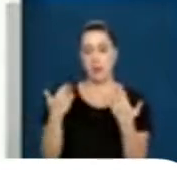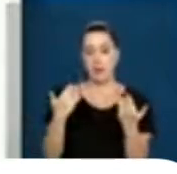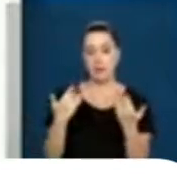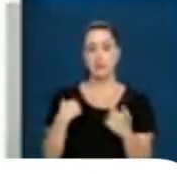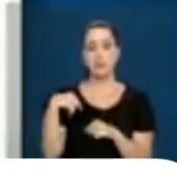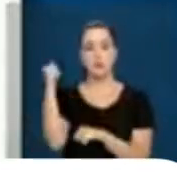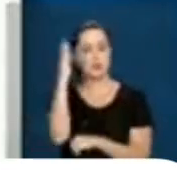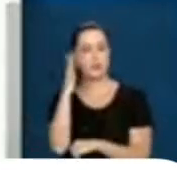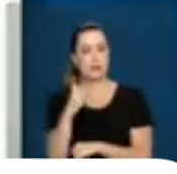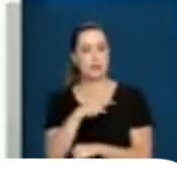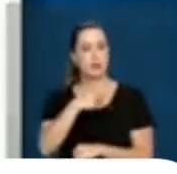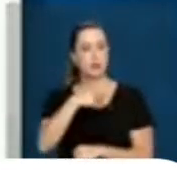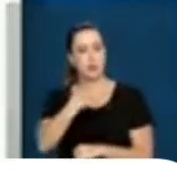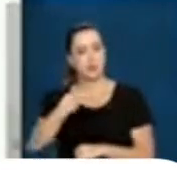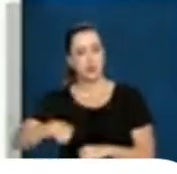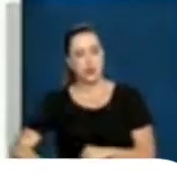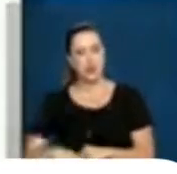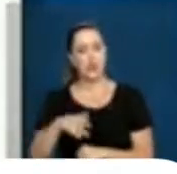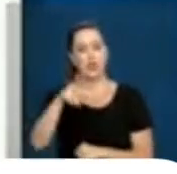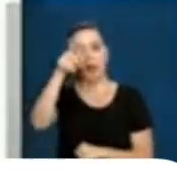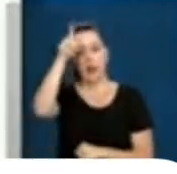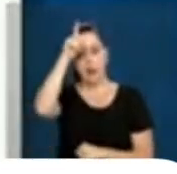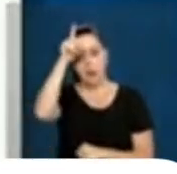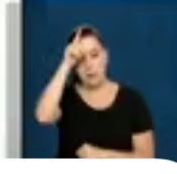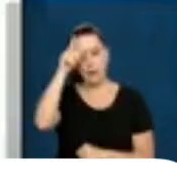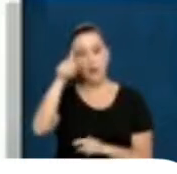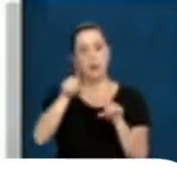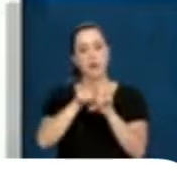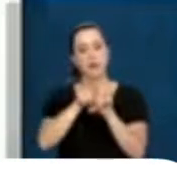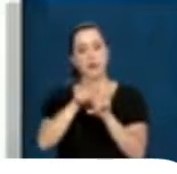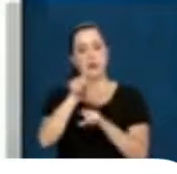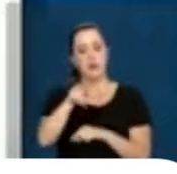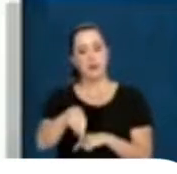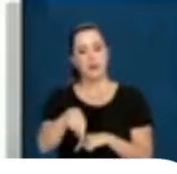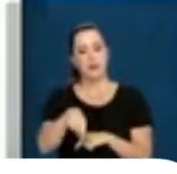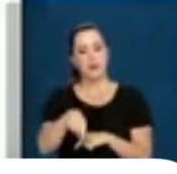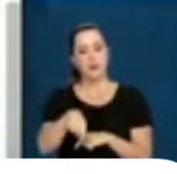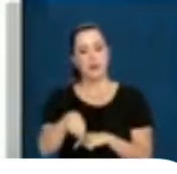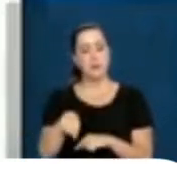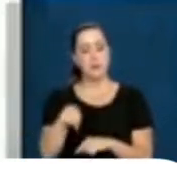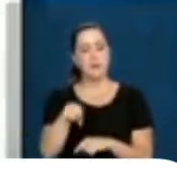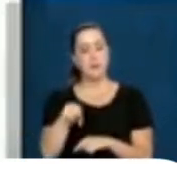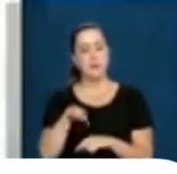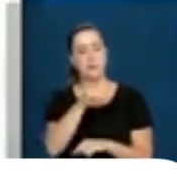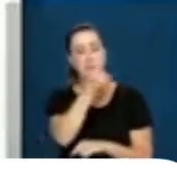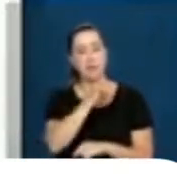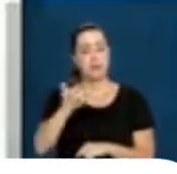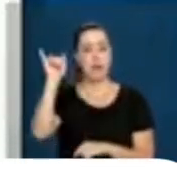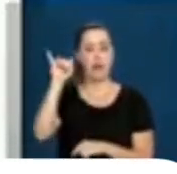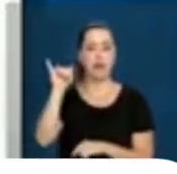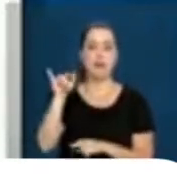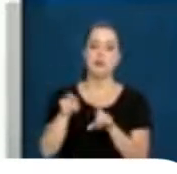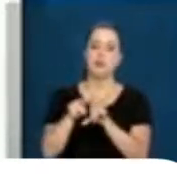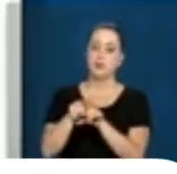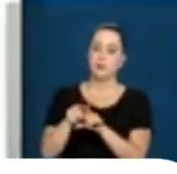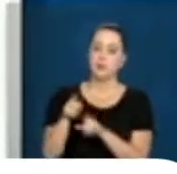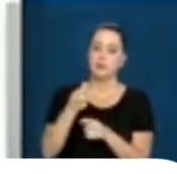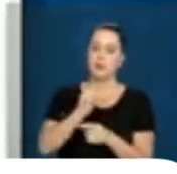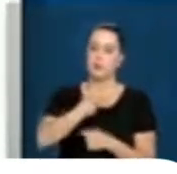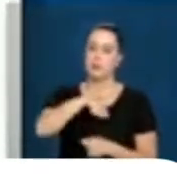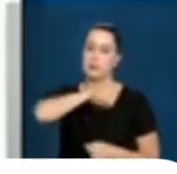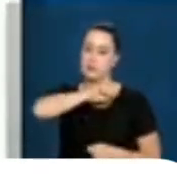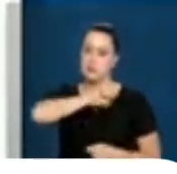a China, com a Alemanha, Itália, Espanha e Estados Unidos, nós podemos observar que o Brasil está ali com em torno